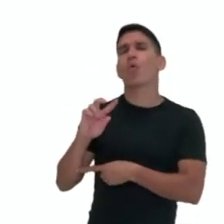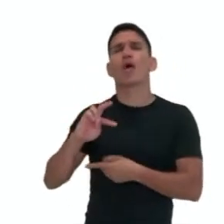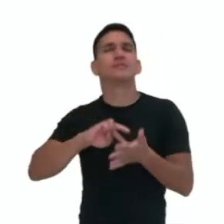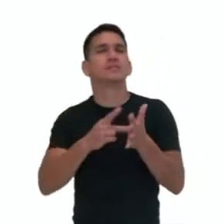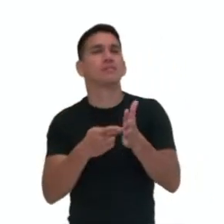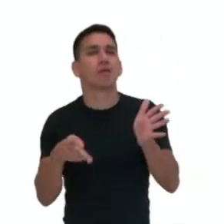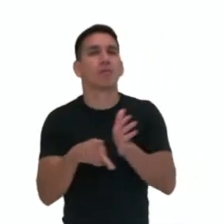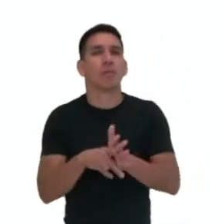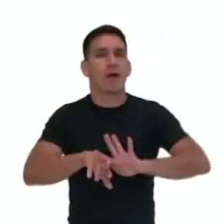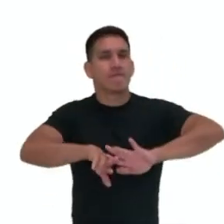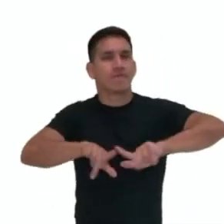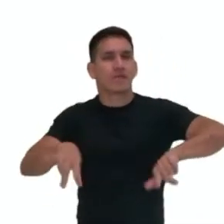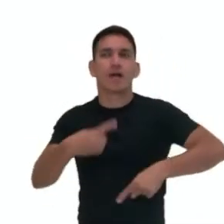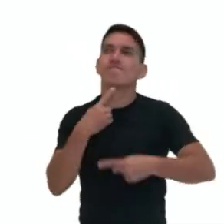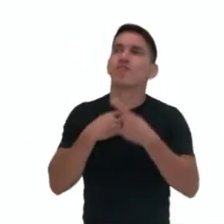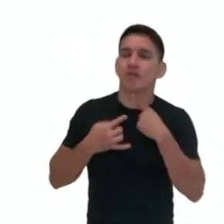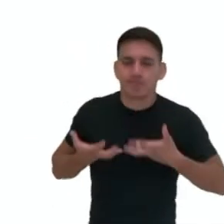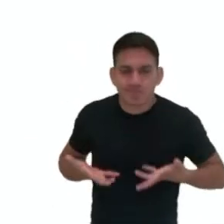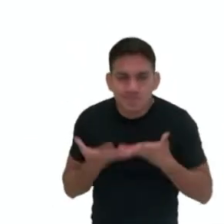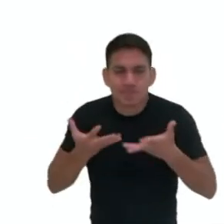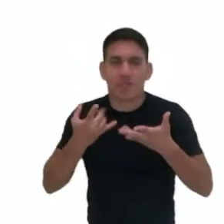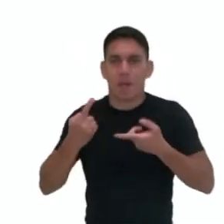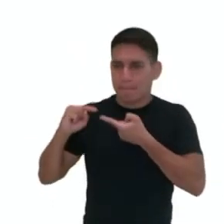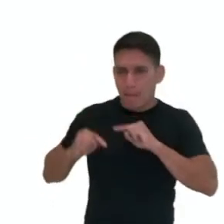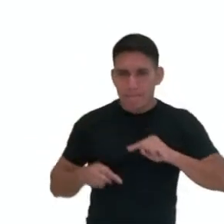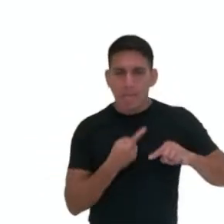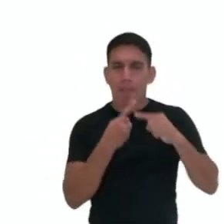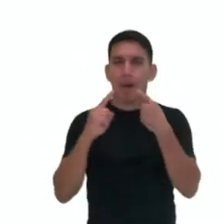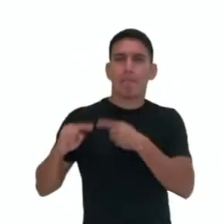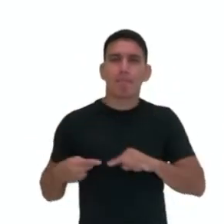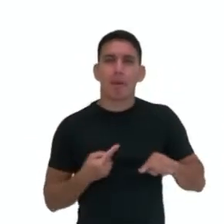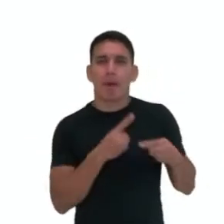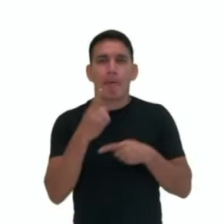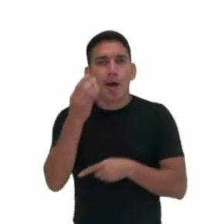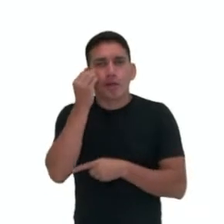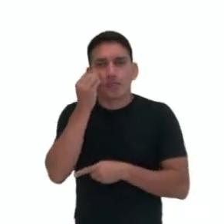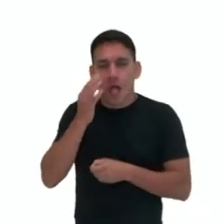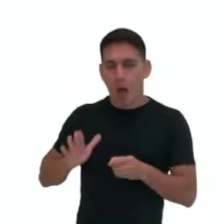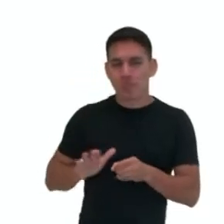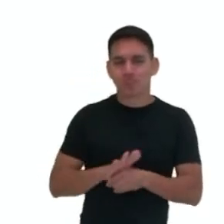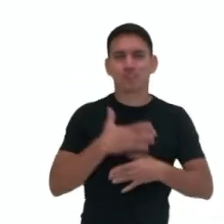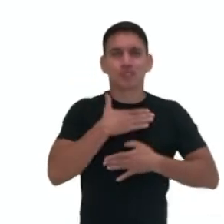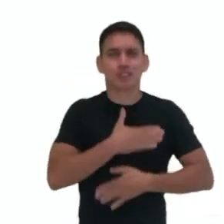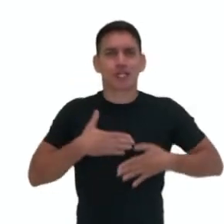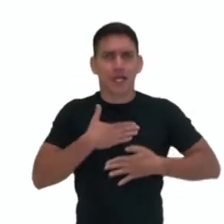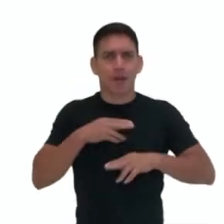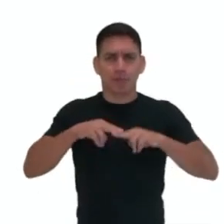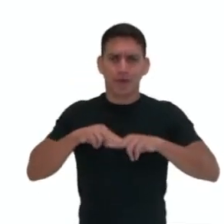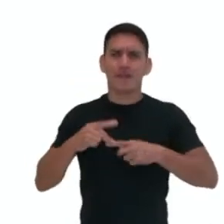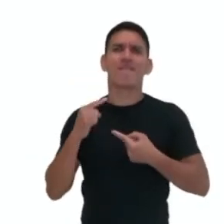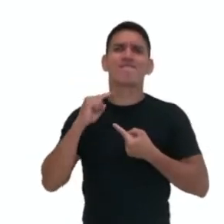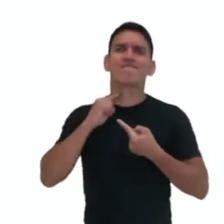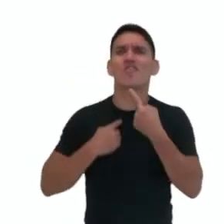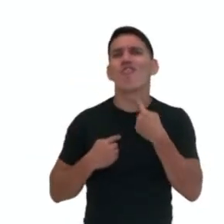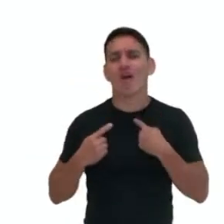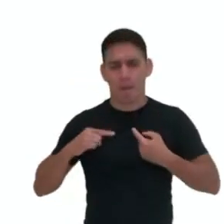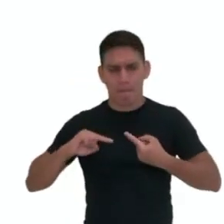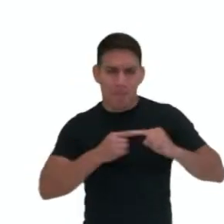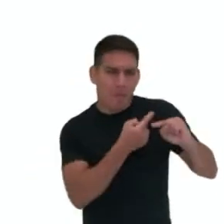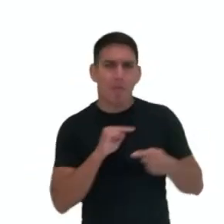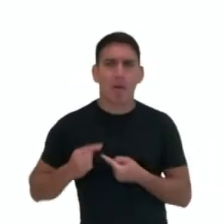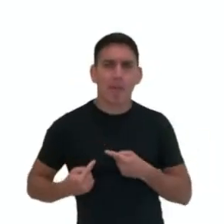dos vários impulsos que lutam entre si para serem satisfeitos. Esses impulsos são originados em